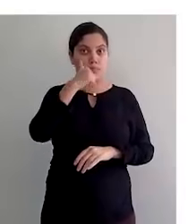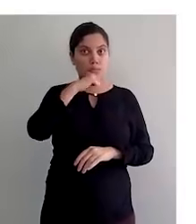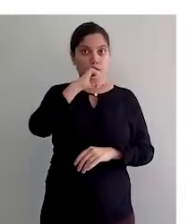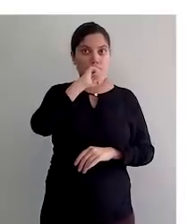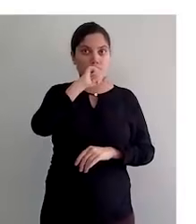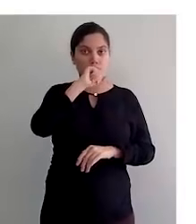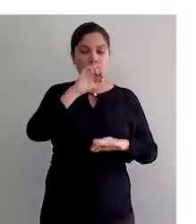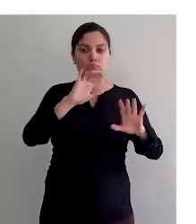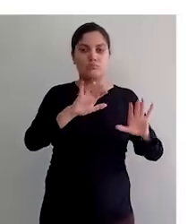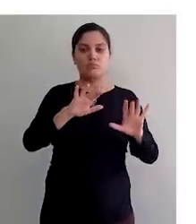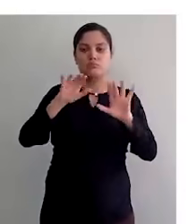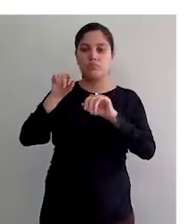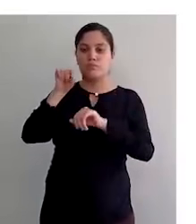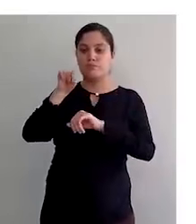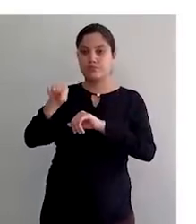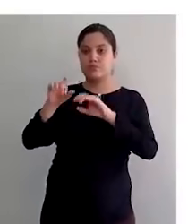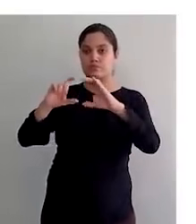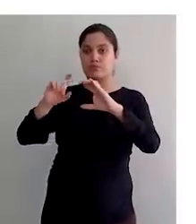clique em Continuar.